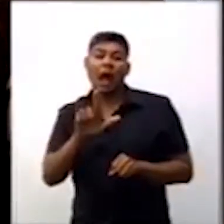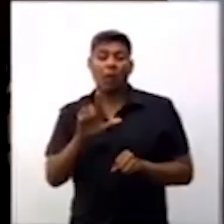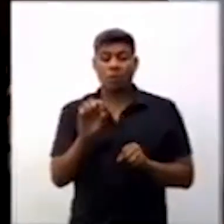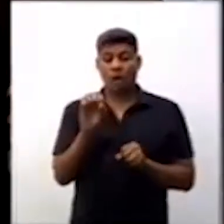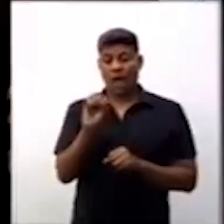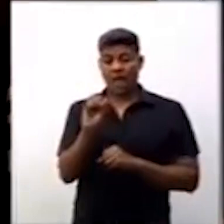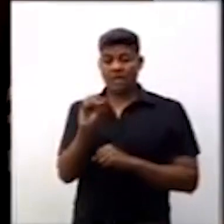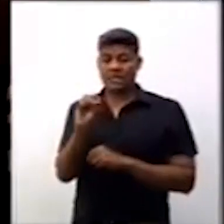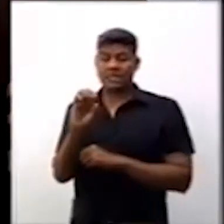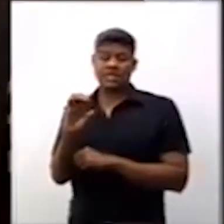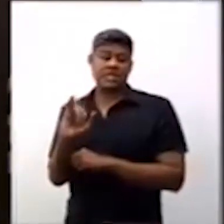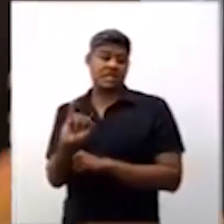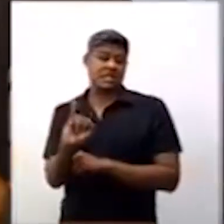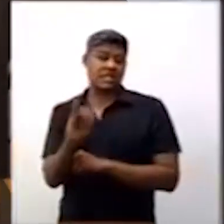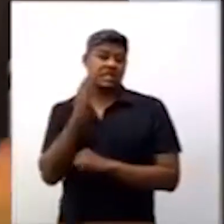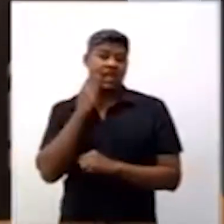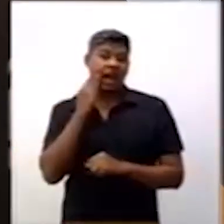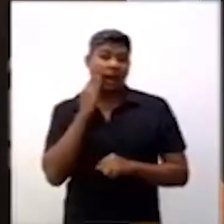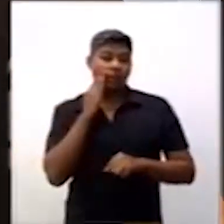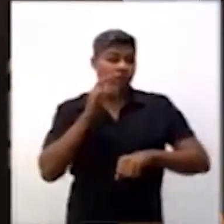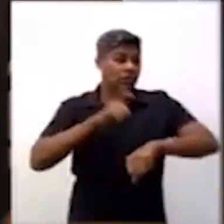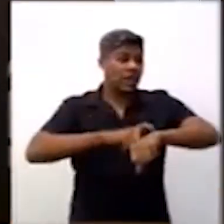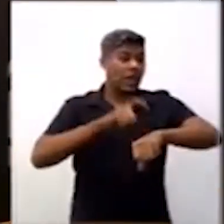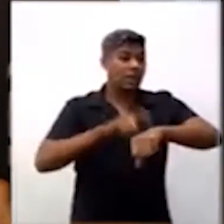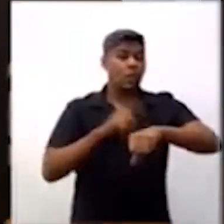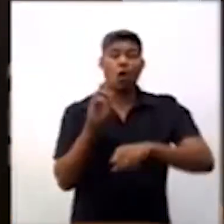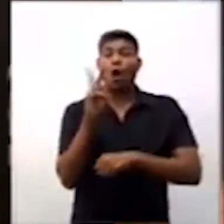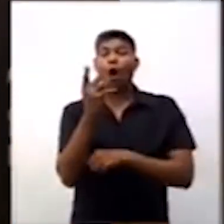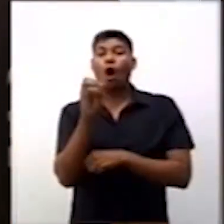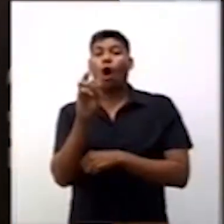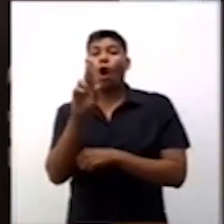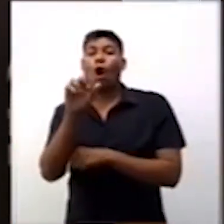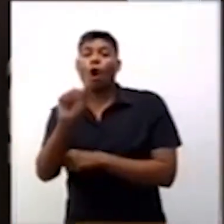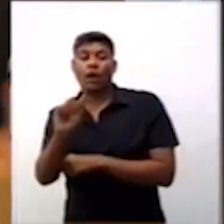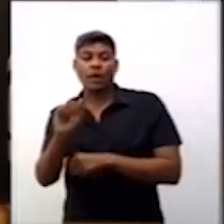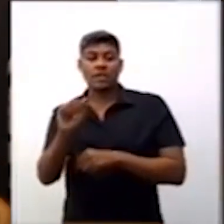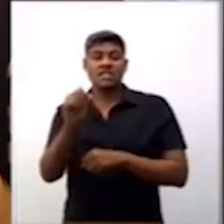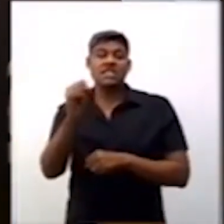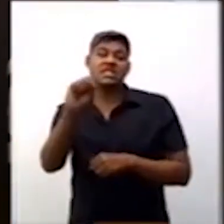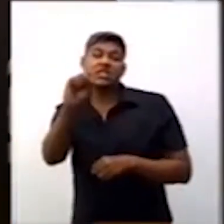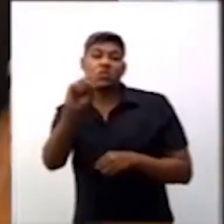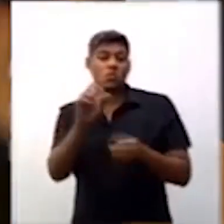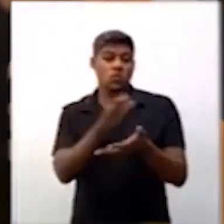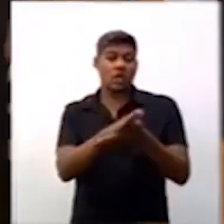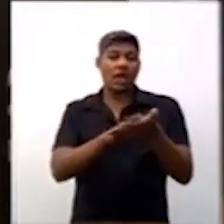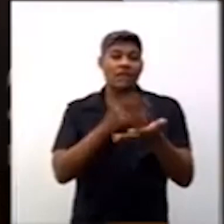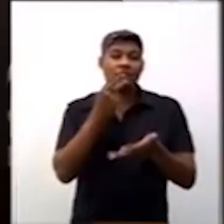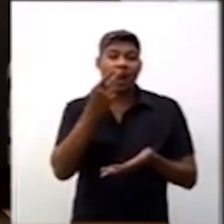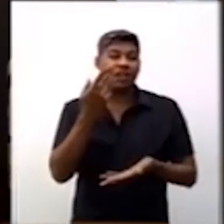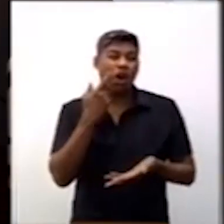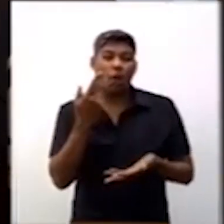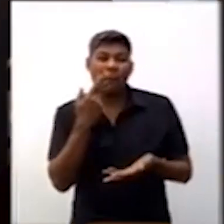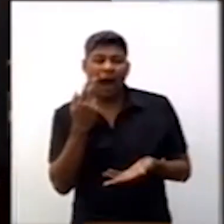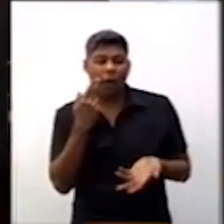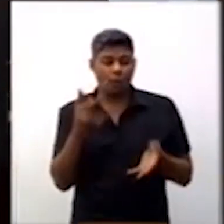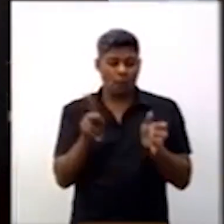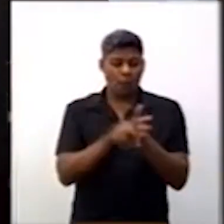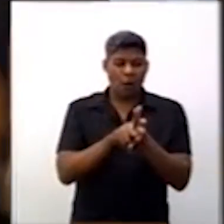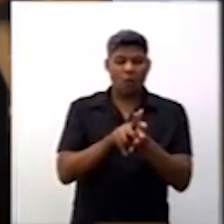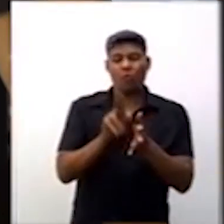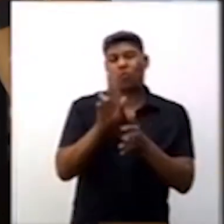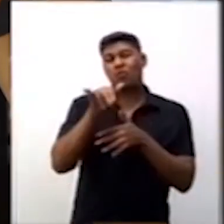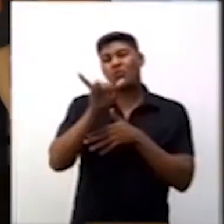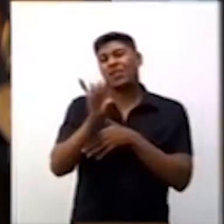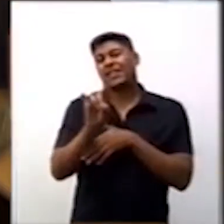chamou de unidade prática e o tempo está medido em hora, não está medido em segundo, como normalmente se fala no Sistema Internacional de